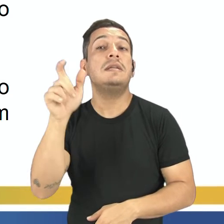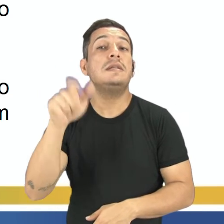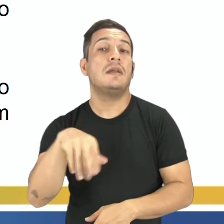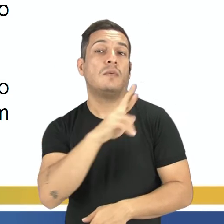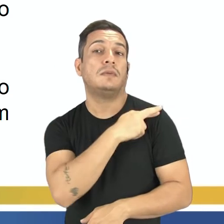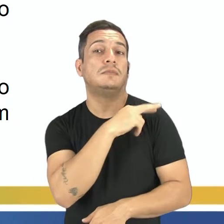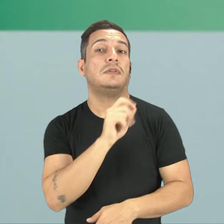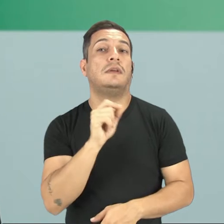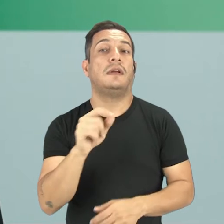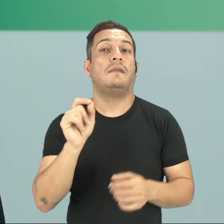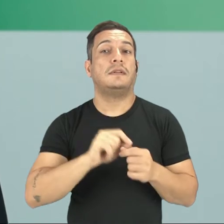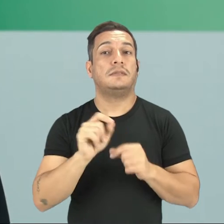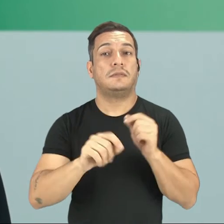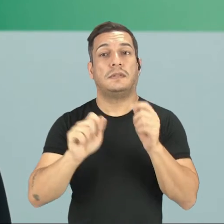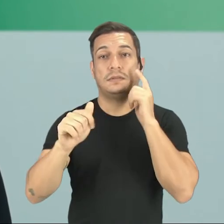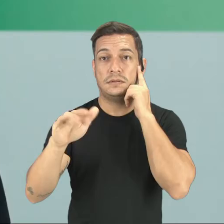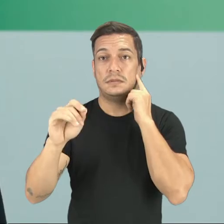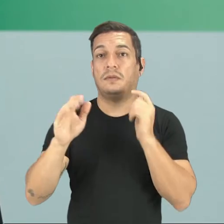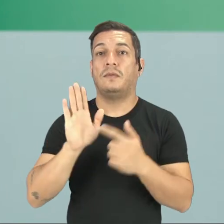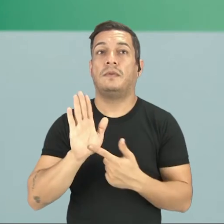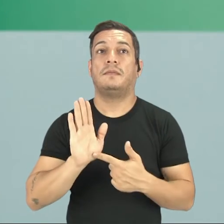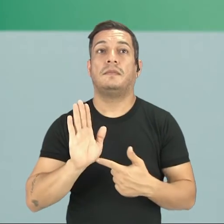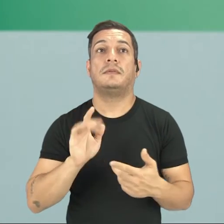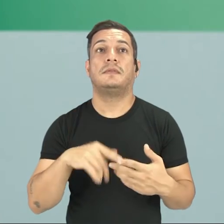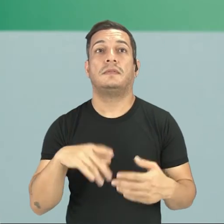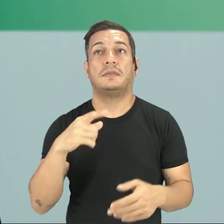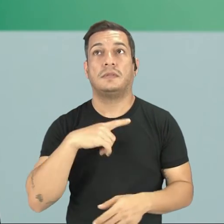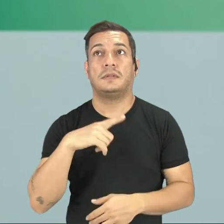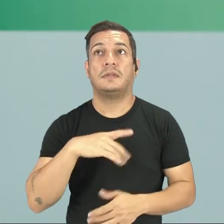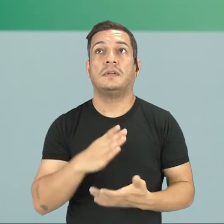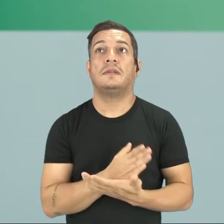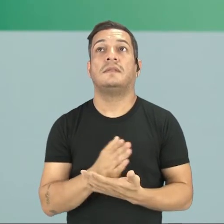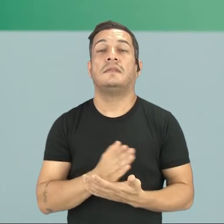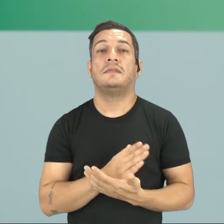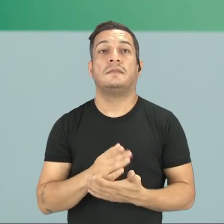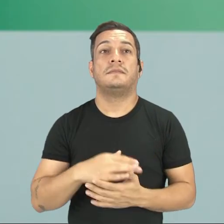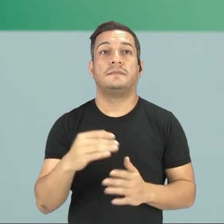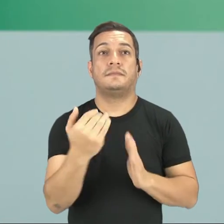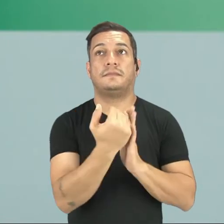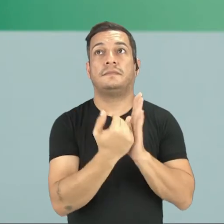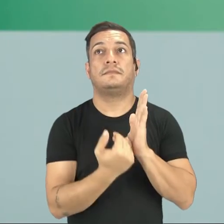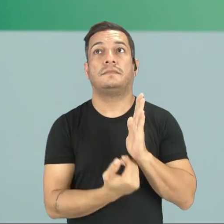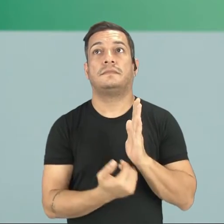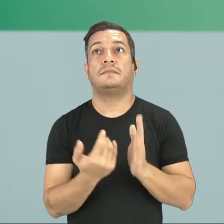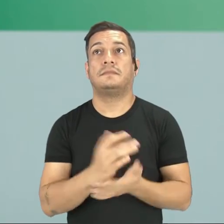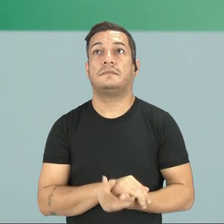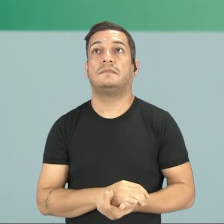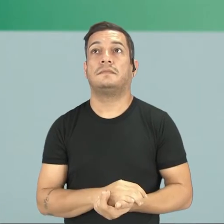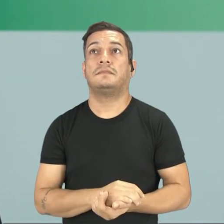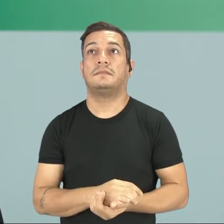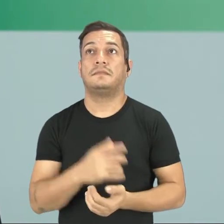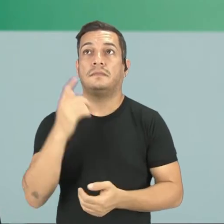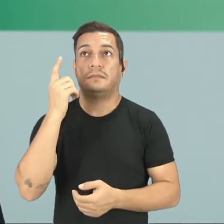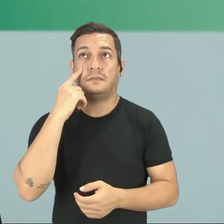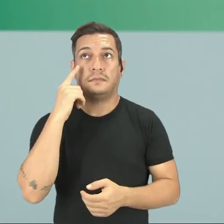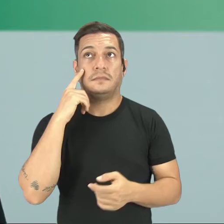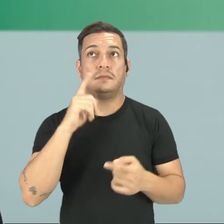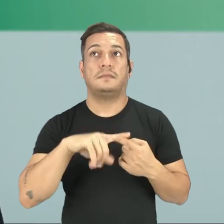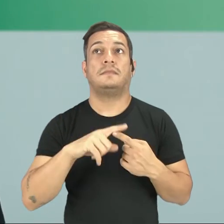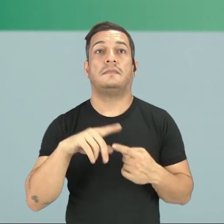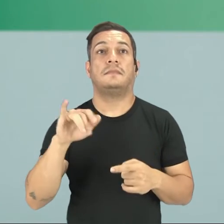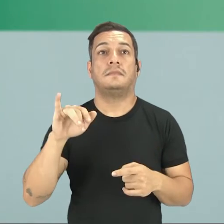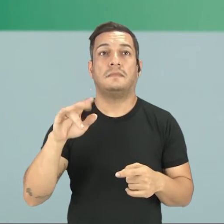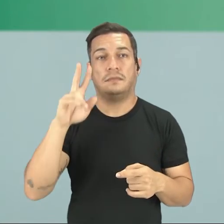para realizar a ação que você propõe? Então, nós temos aqui alguns setores, né? Nós podemos trabalhar ali no